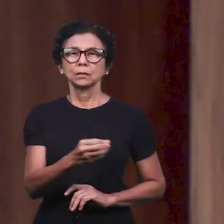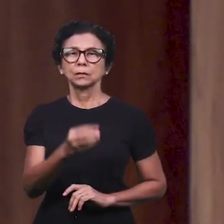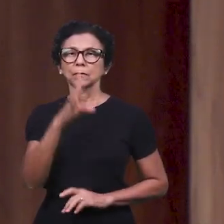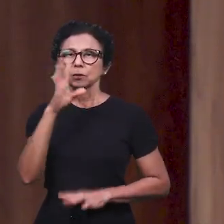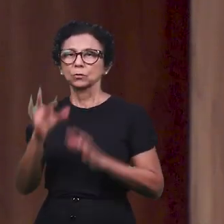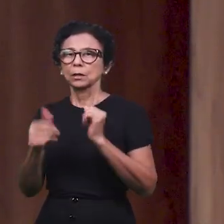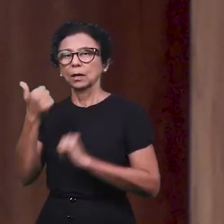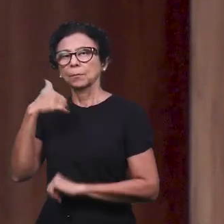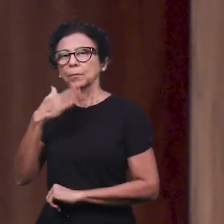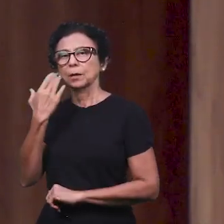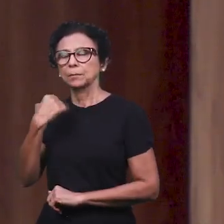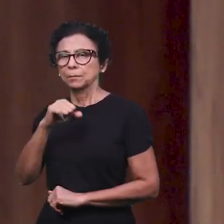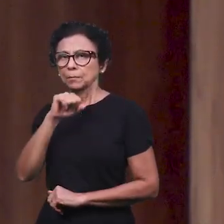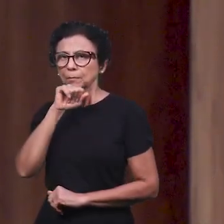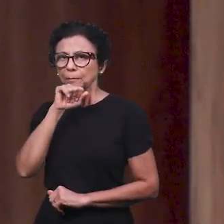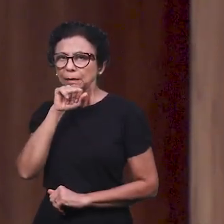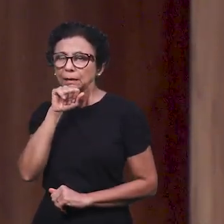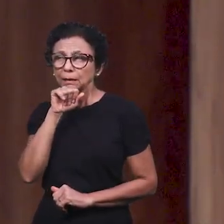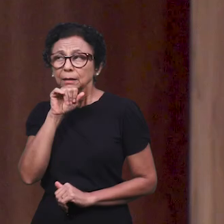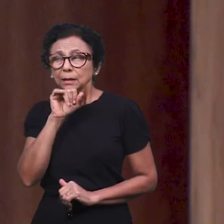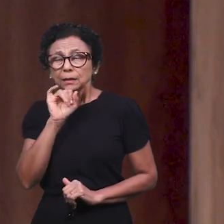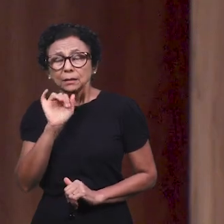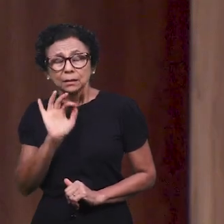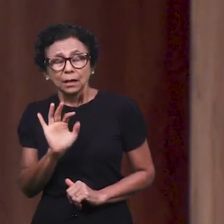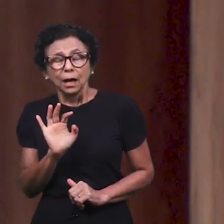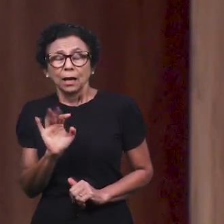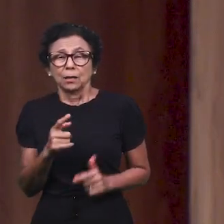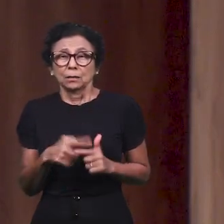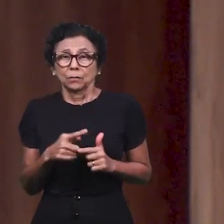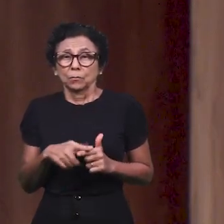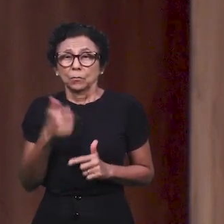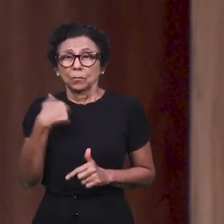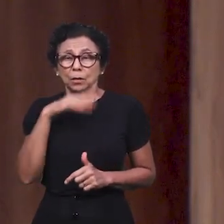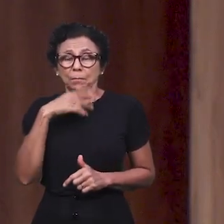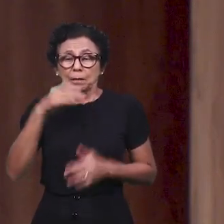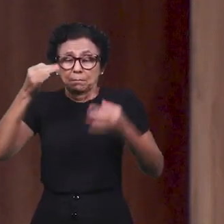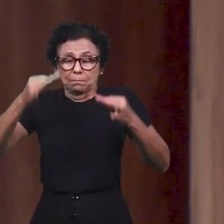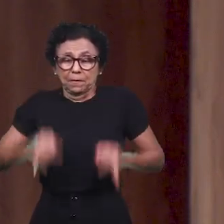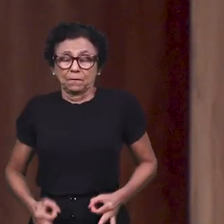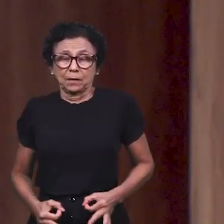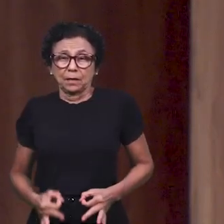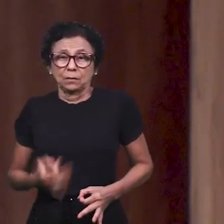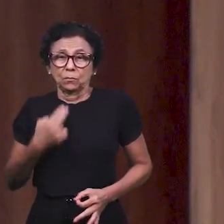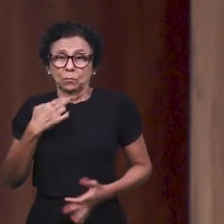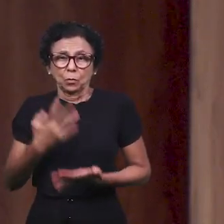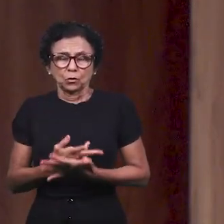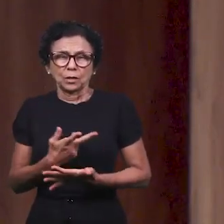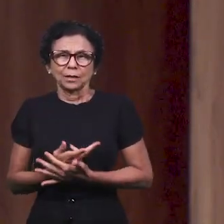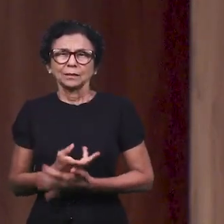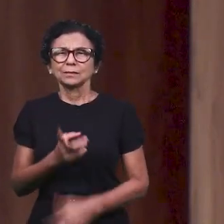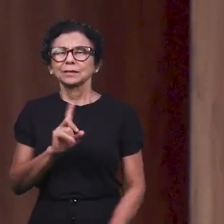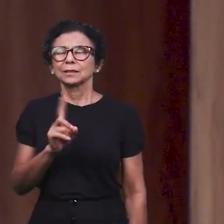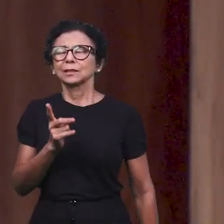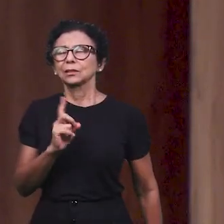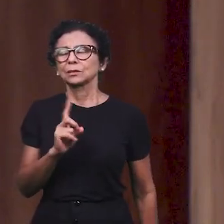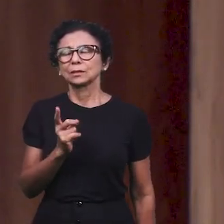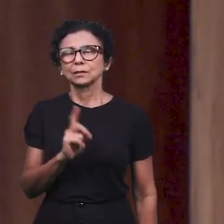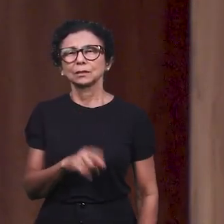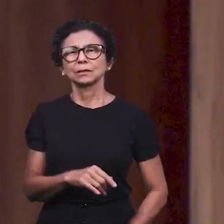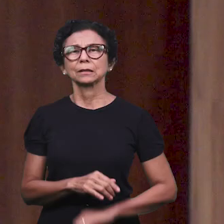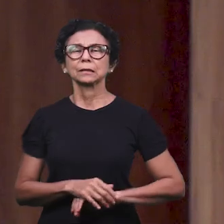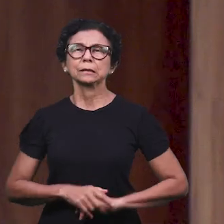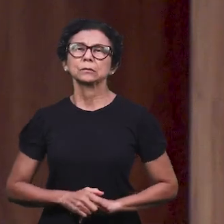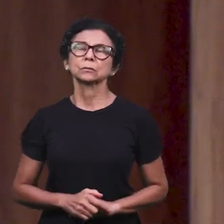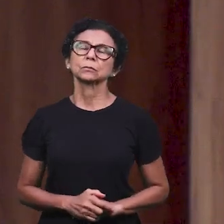erros. Mas quando há esse vínculo do amor, quando criou-se um vínculo afetivo entre pai e filhos,